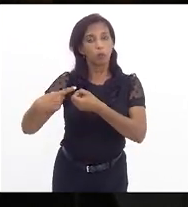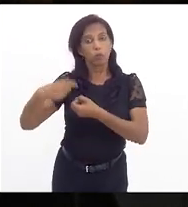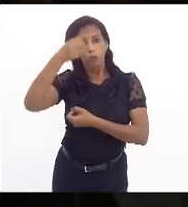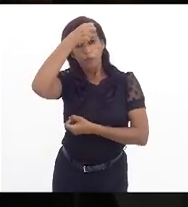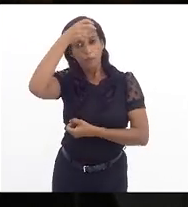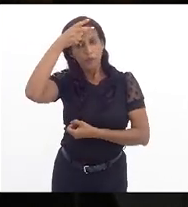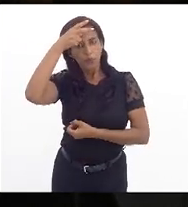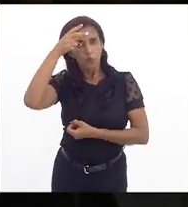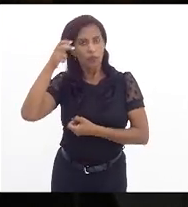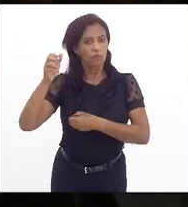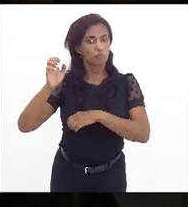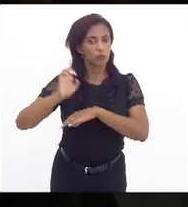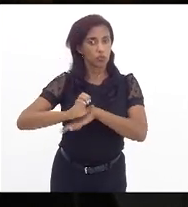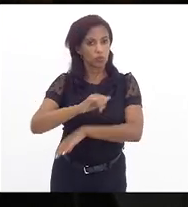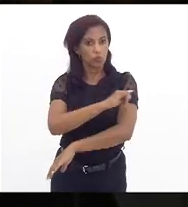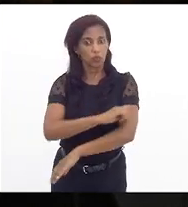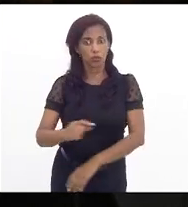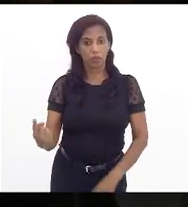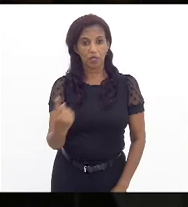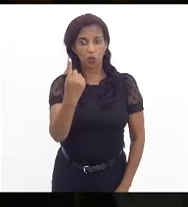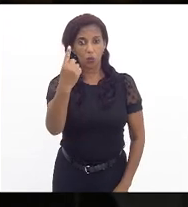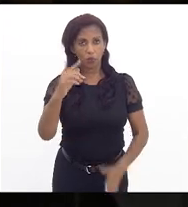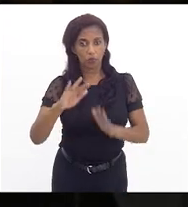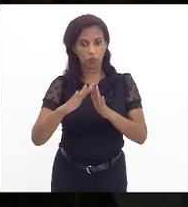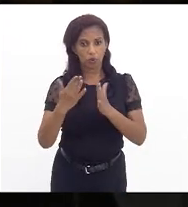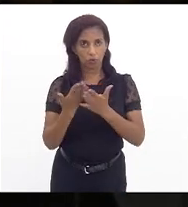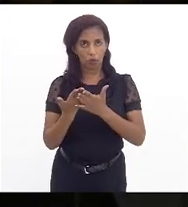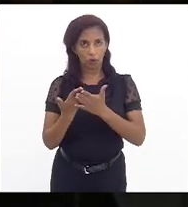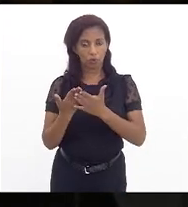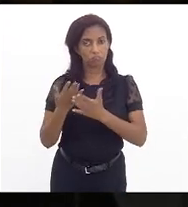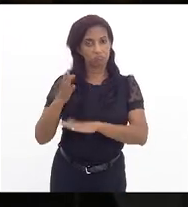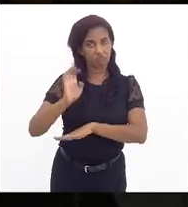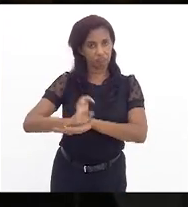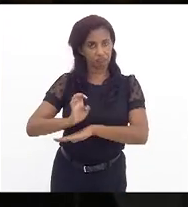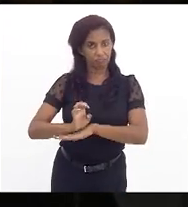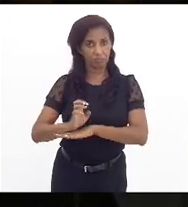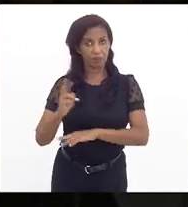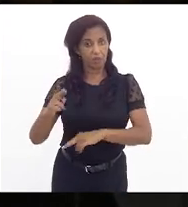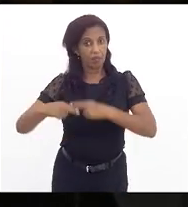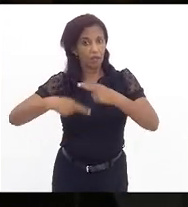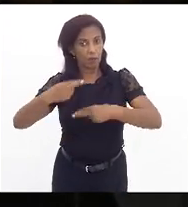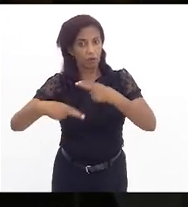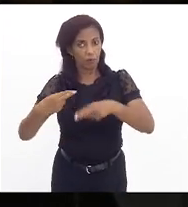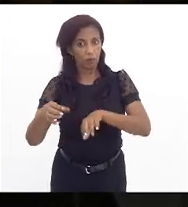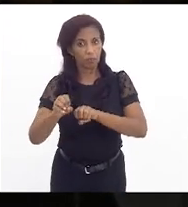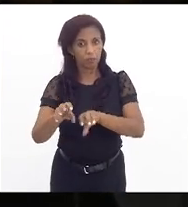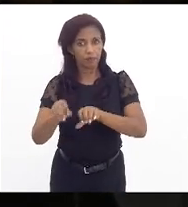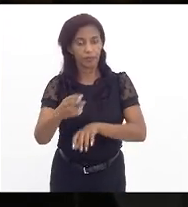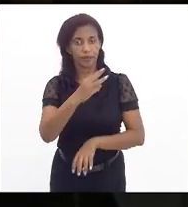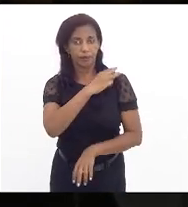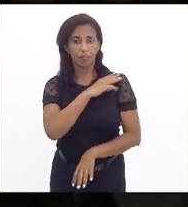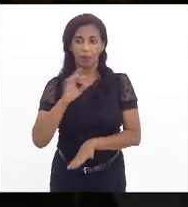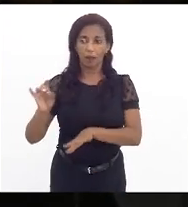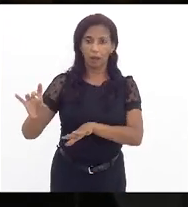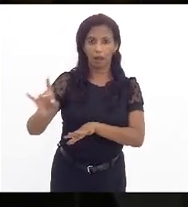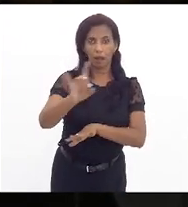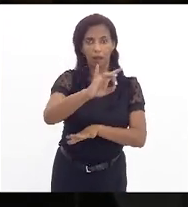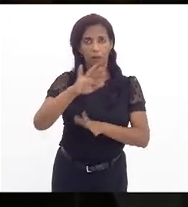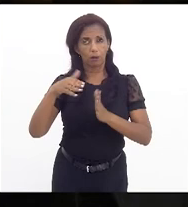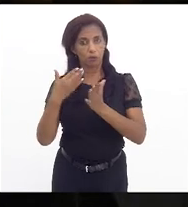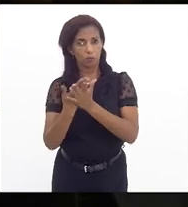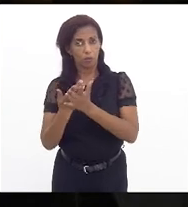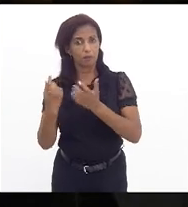Rio de Janeiro só tem uma escola estadual. E pela reforma do ensino médio, cada escola tem